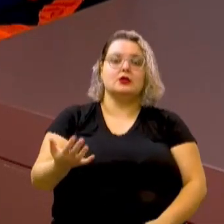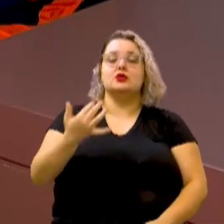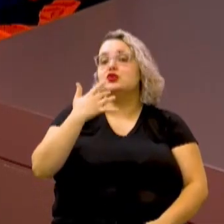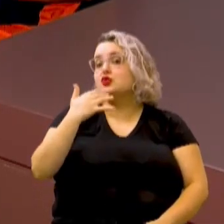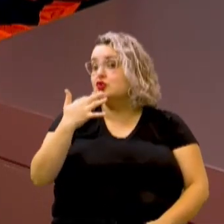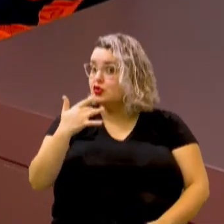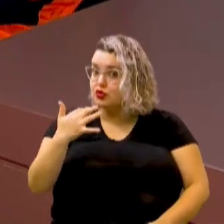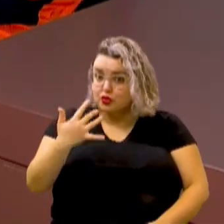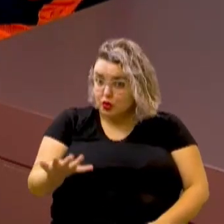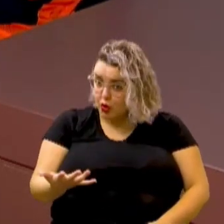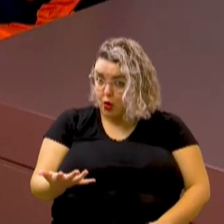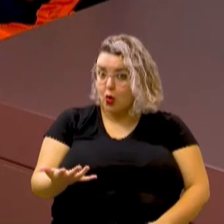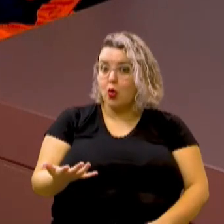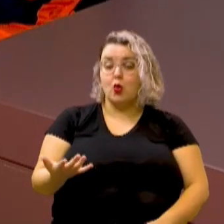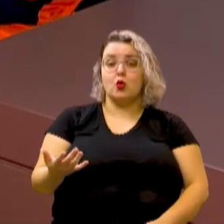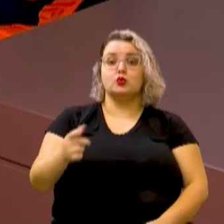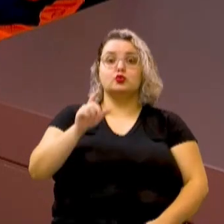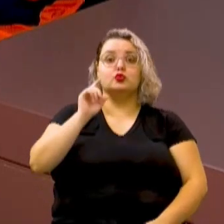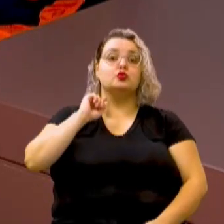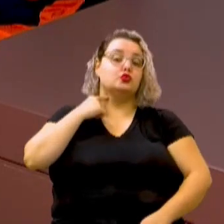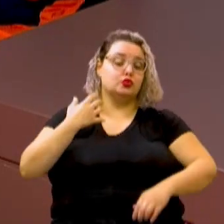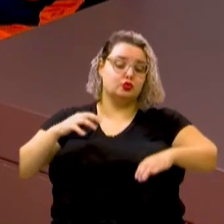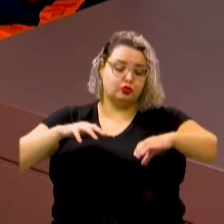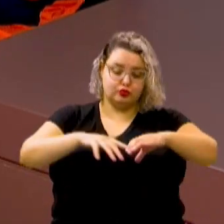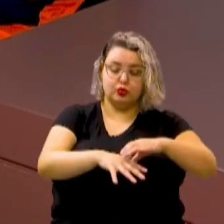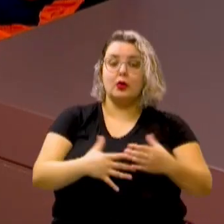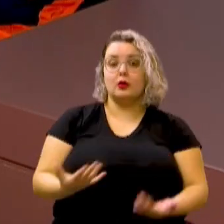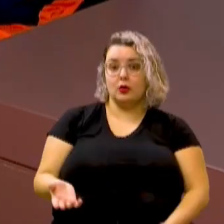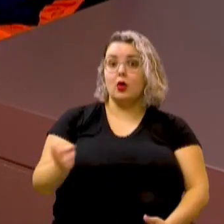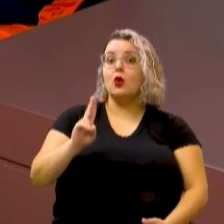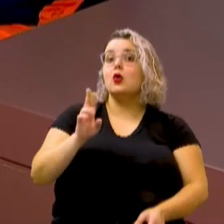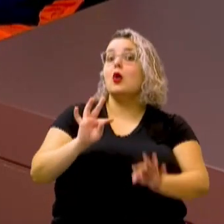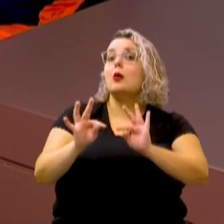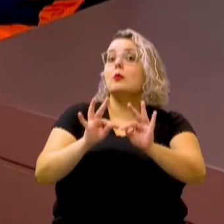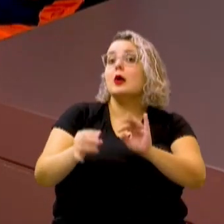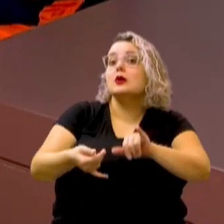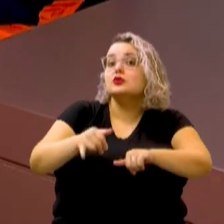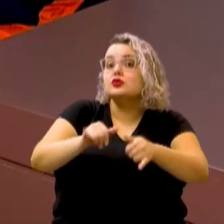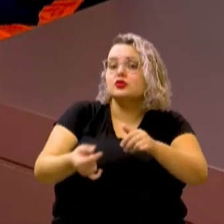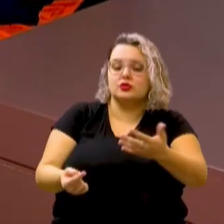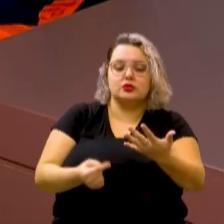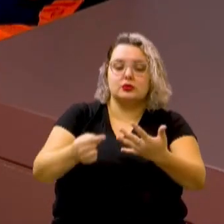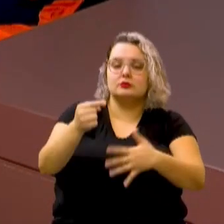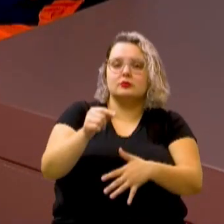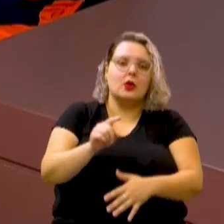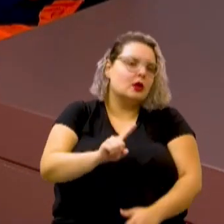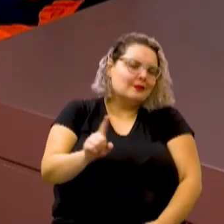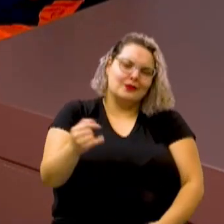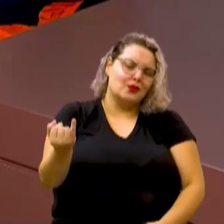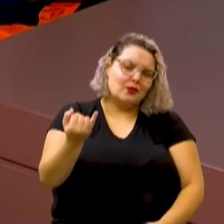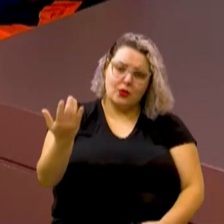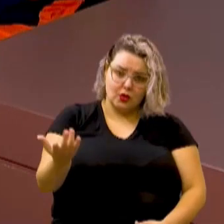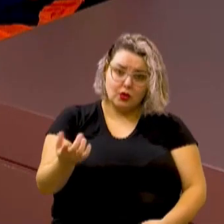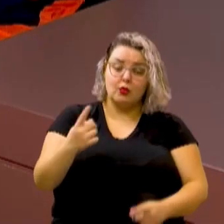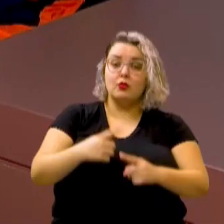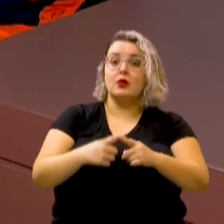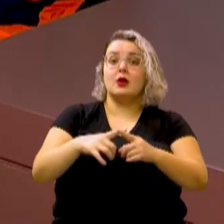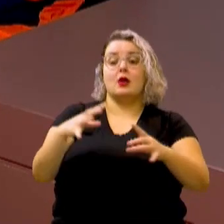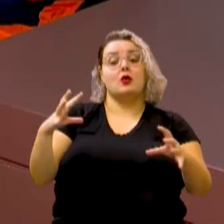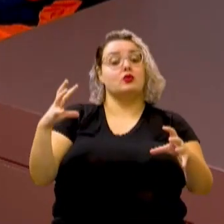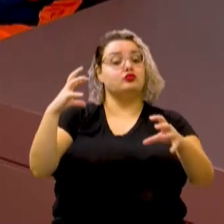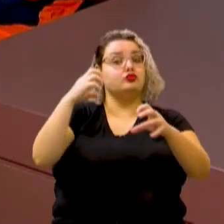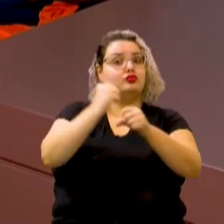de corantes, etc., no esgoto. Então, o nome técnico das substâncias pouco importa, porque é